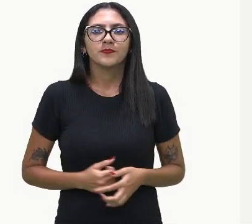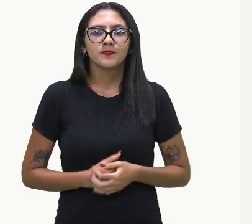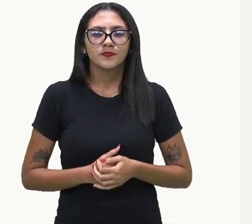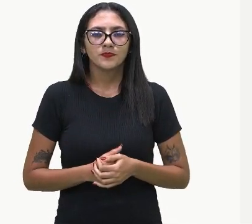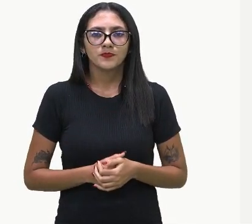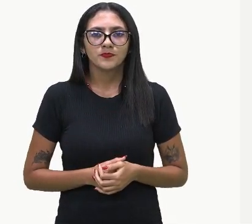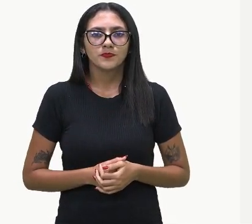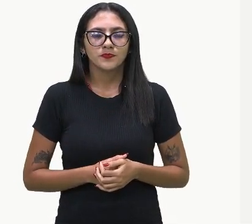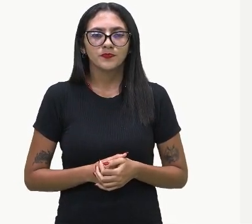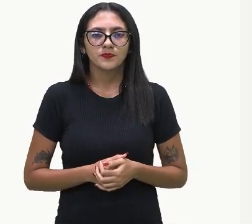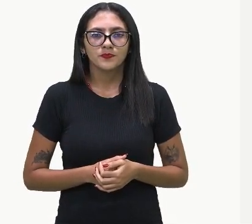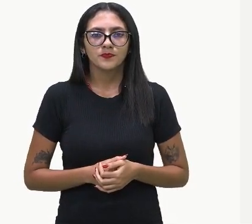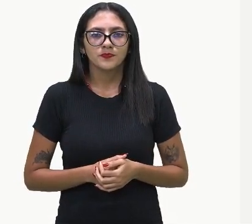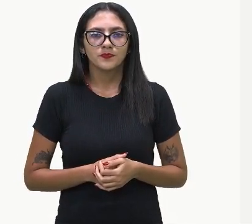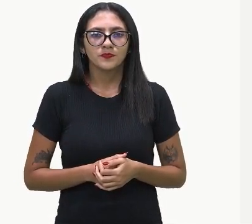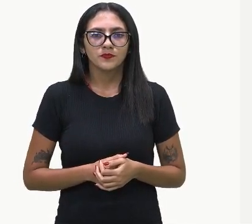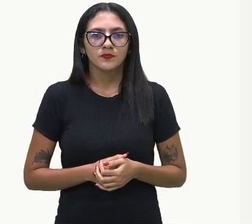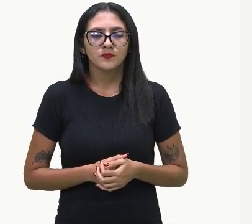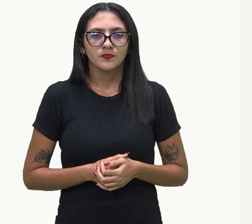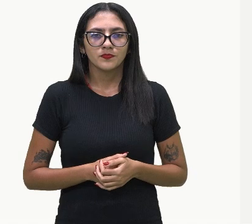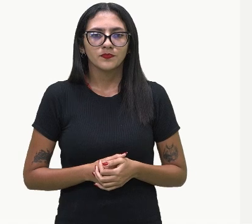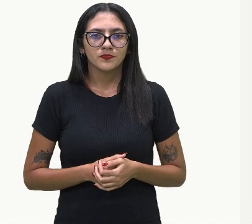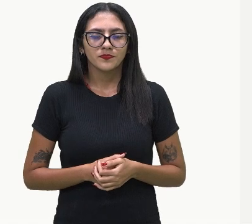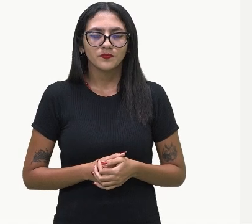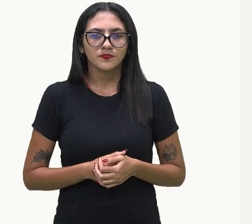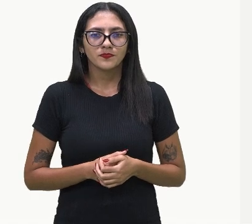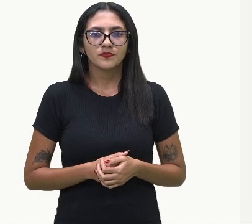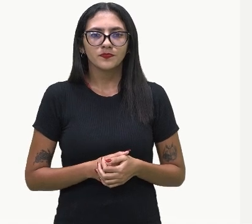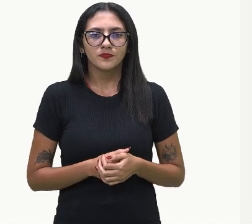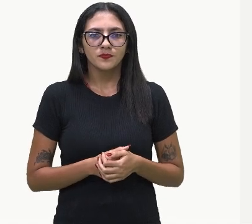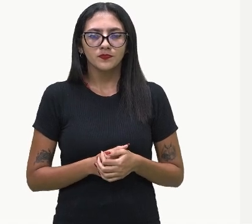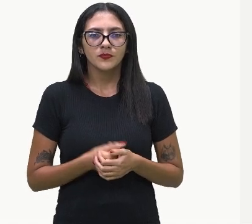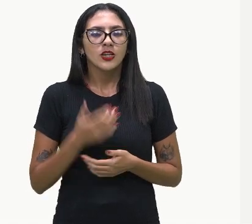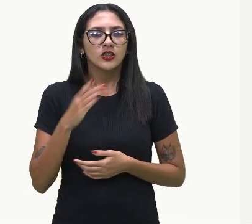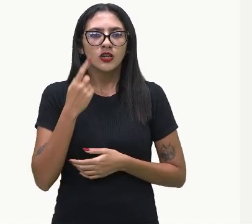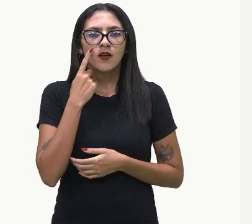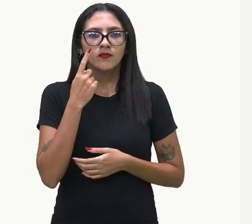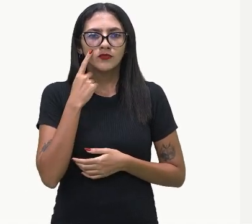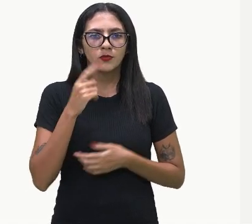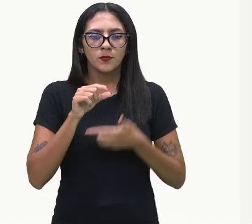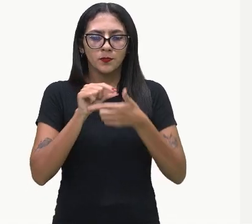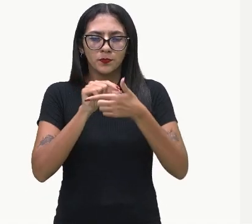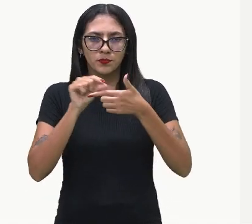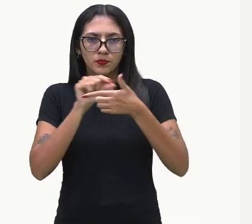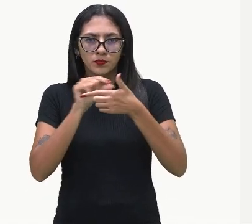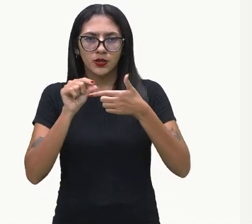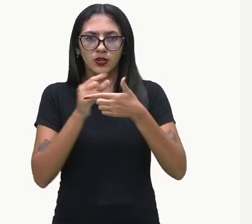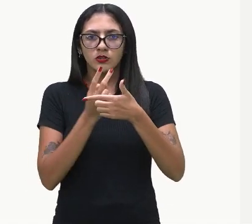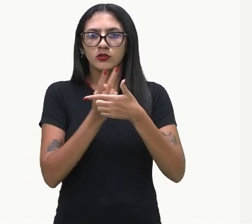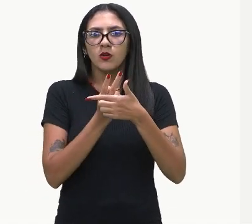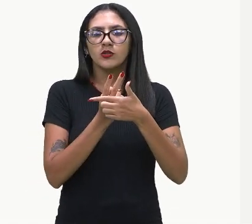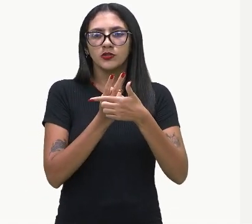gente verificar aqui qual era a medida, né? Esse aqui a gente já viu que é 2, porque era só